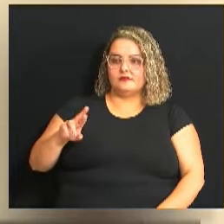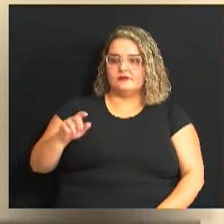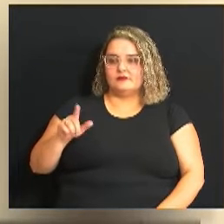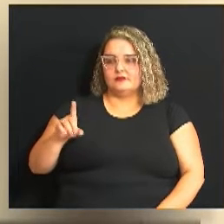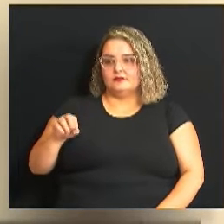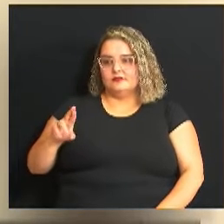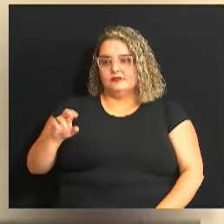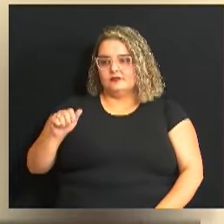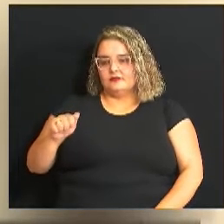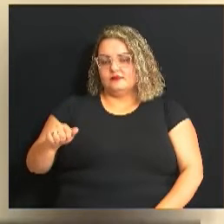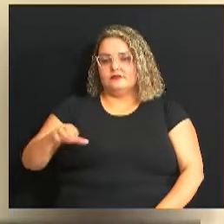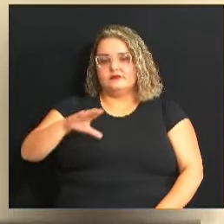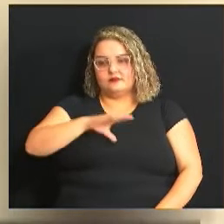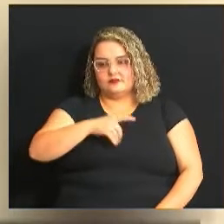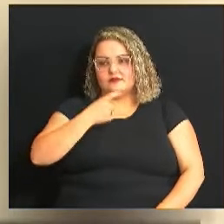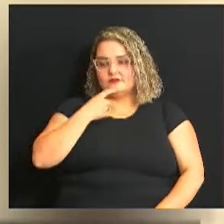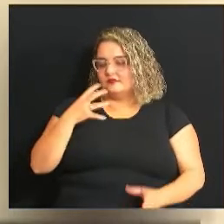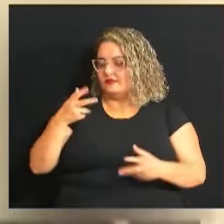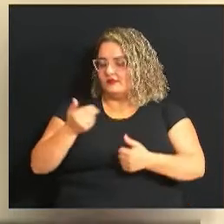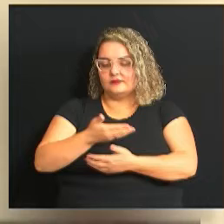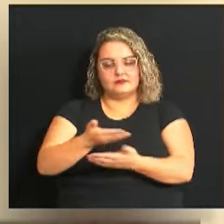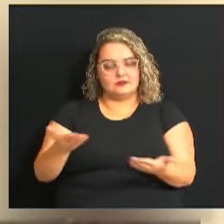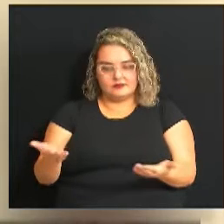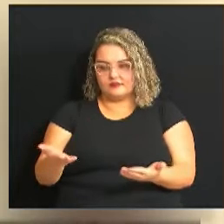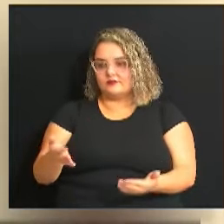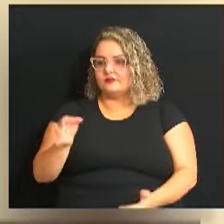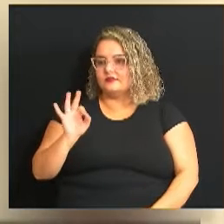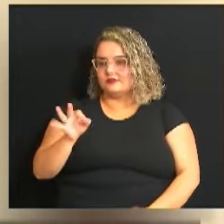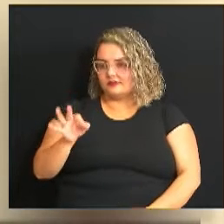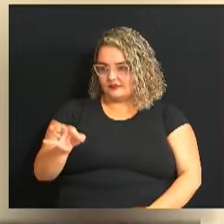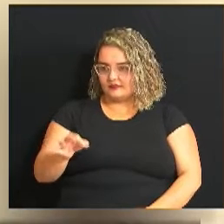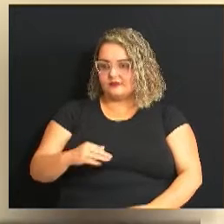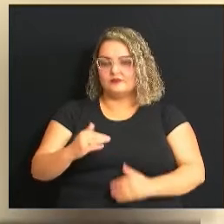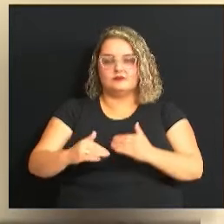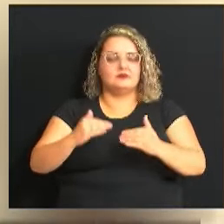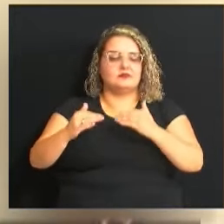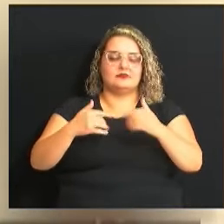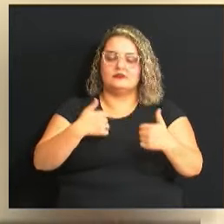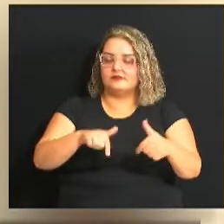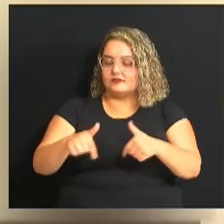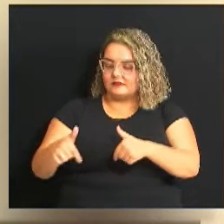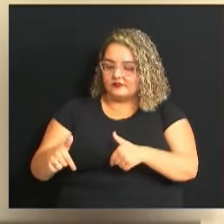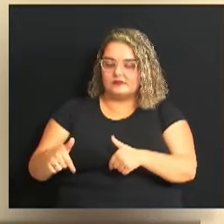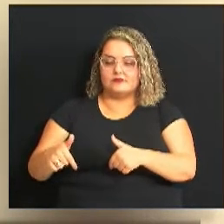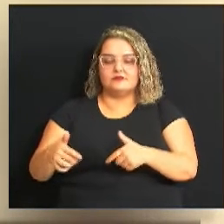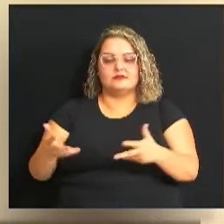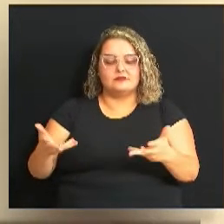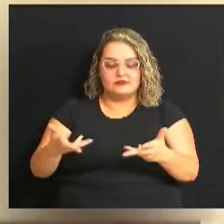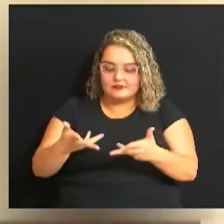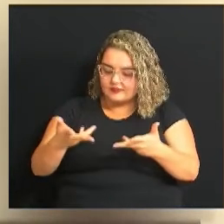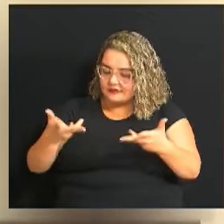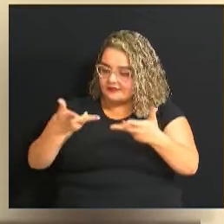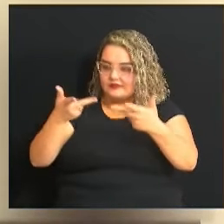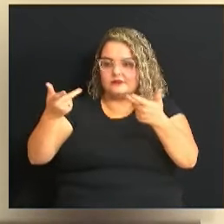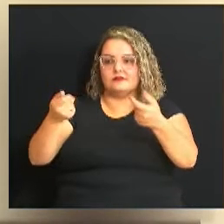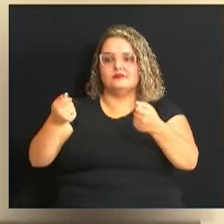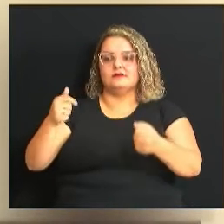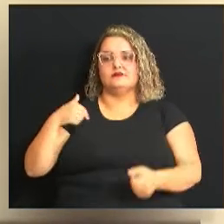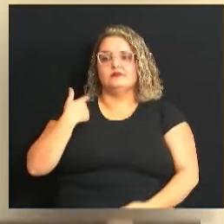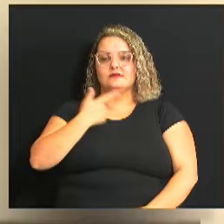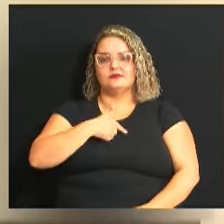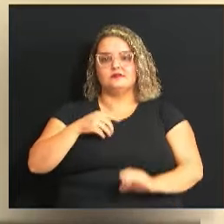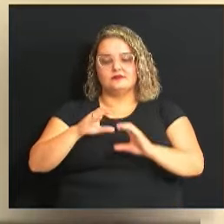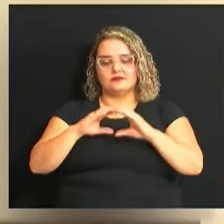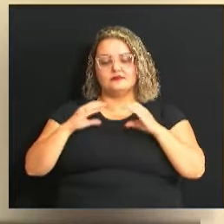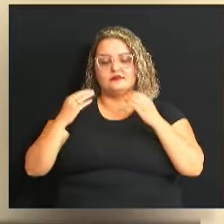todos vocês, que sem dúvida nenhuma desenvolvem um trabalho brilhante para a nossa coletividade,